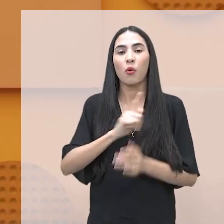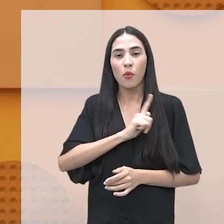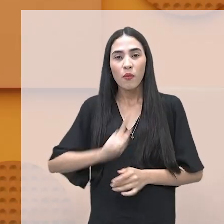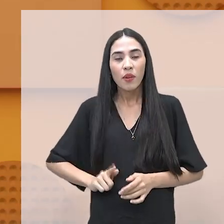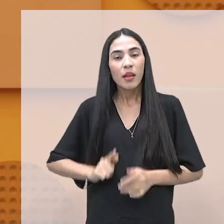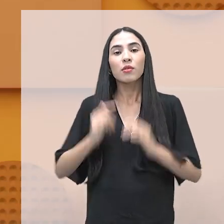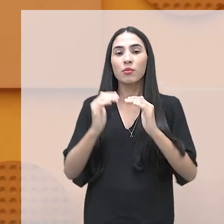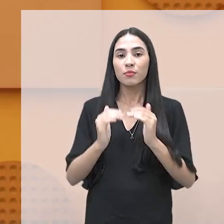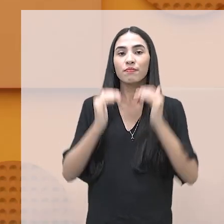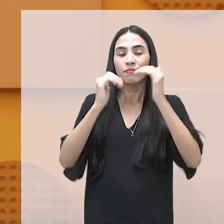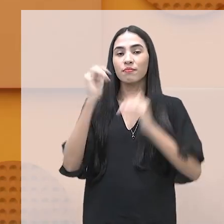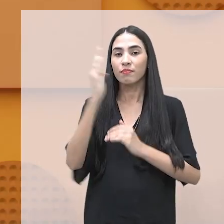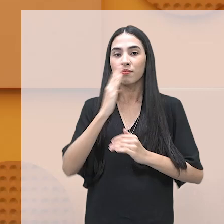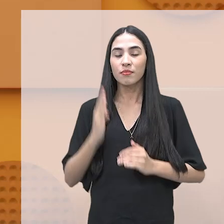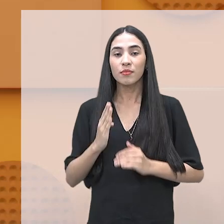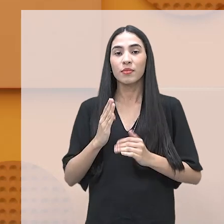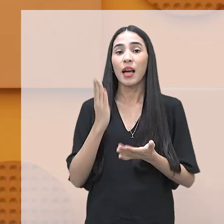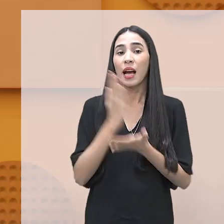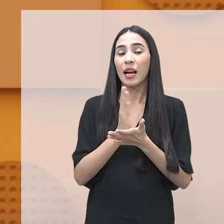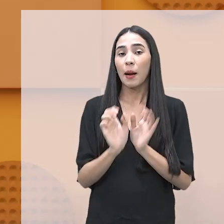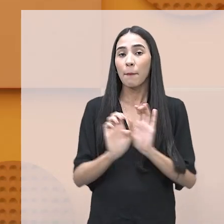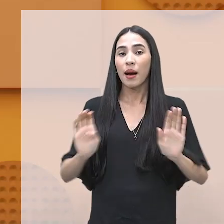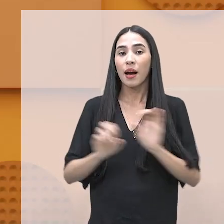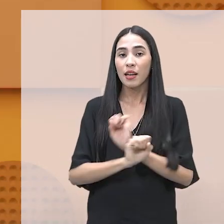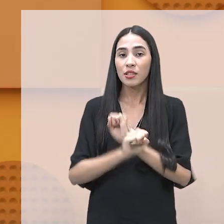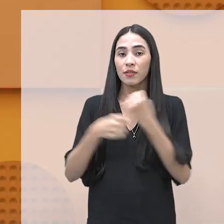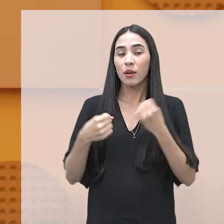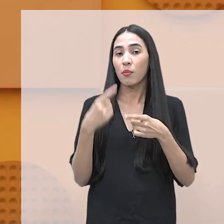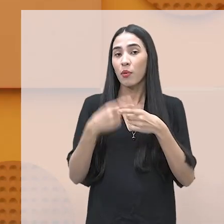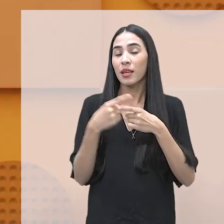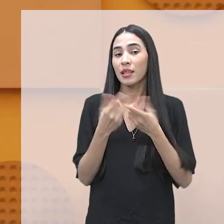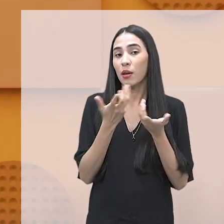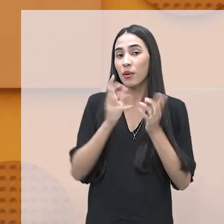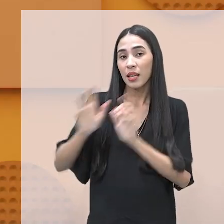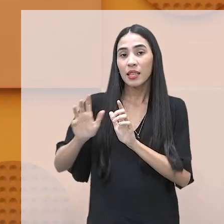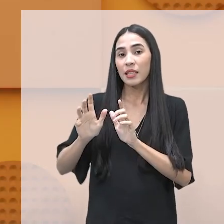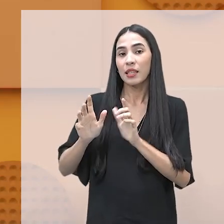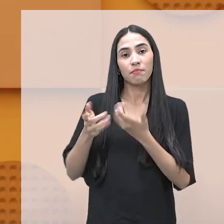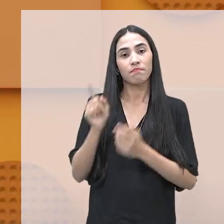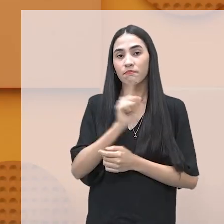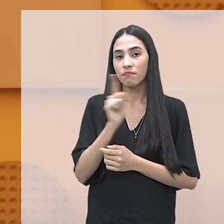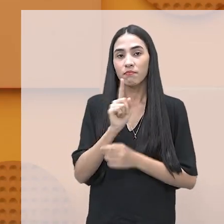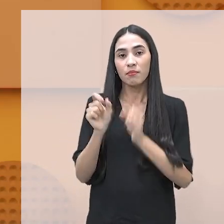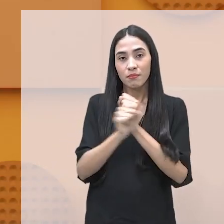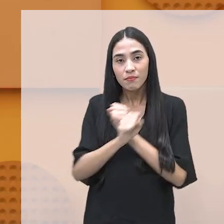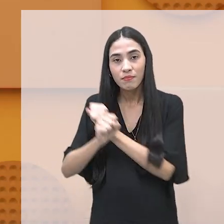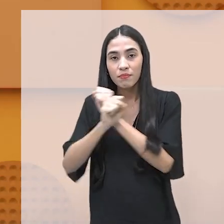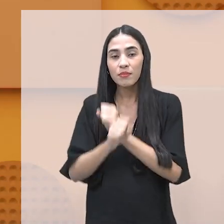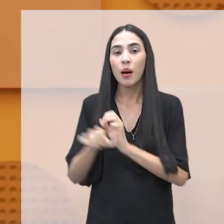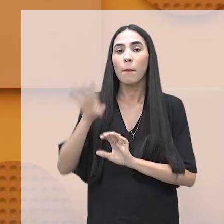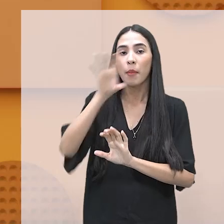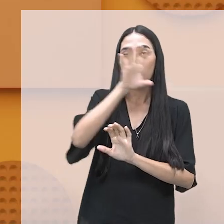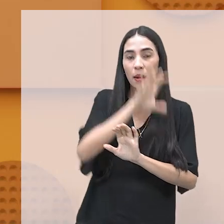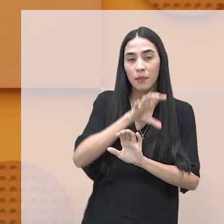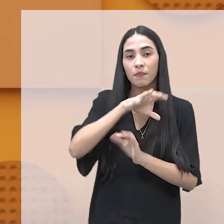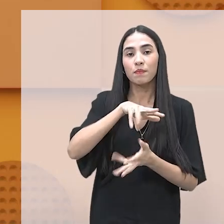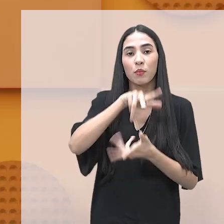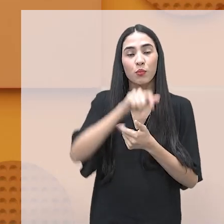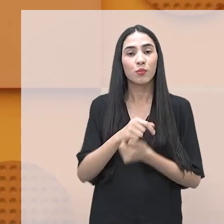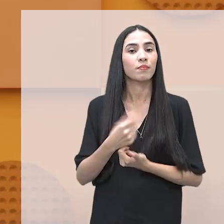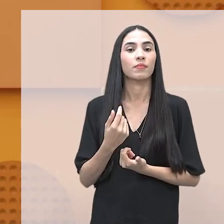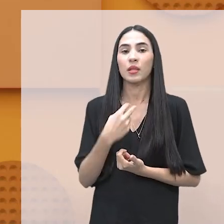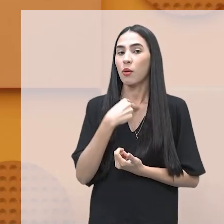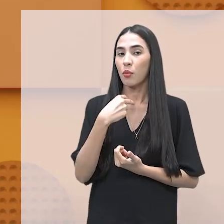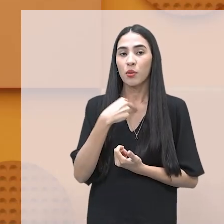abolir a escravidão, porque não queria que houvesse trabalho escravizado em nenhuma região do mundo, porque queria que